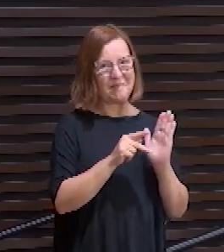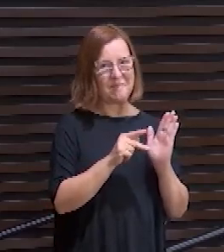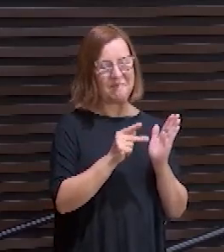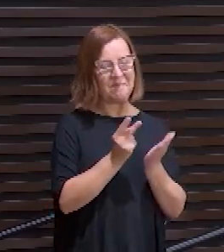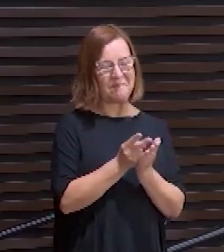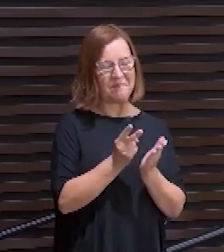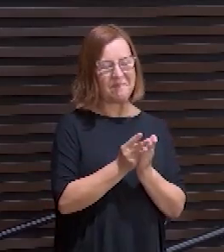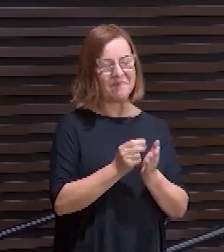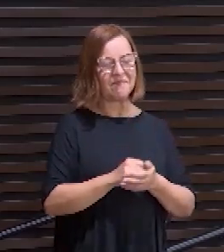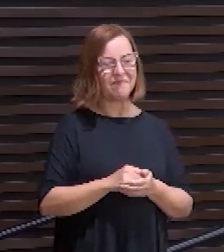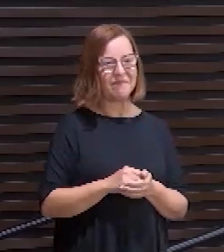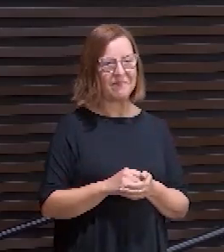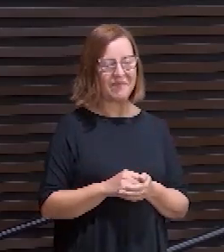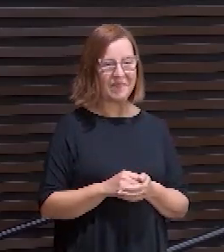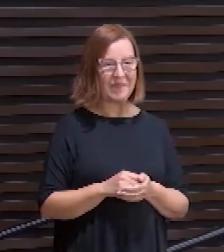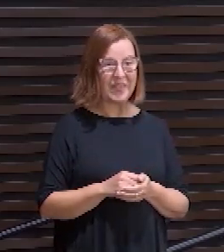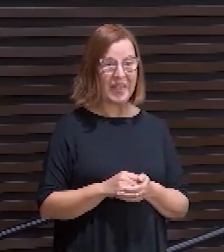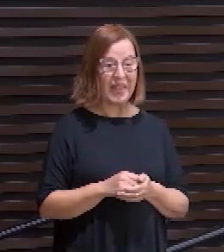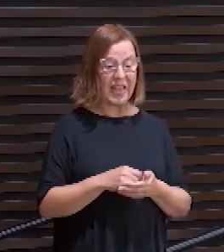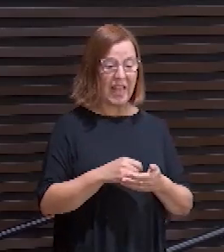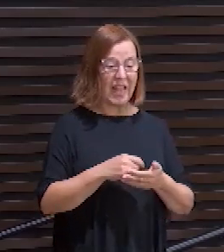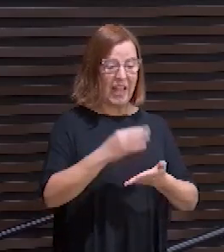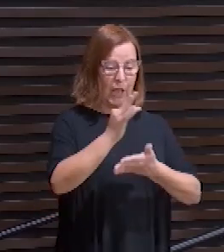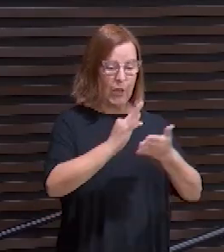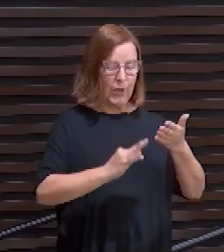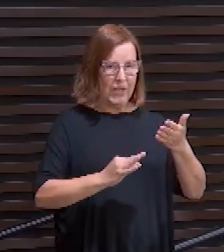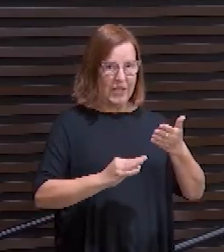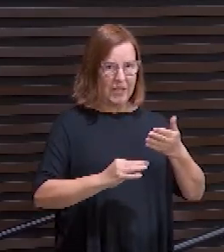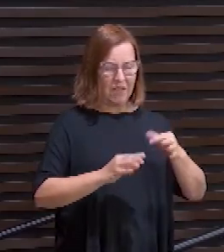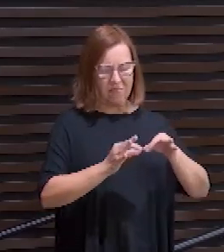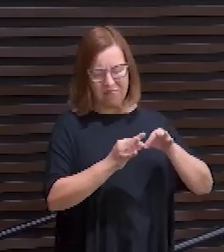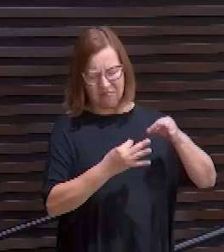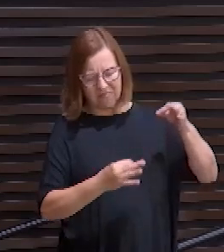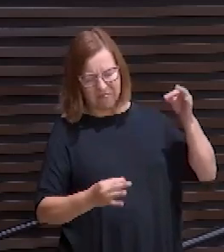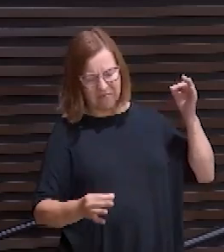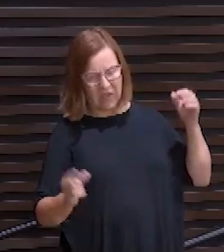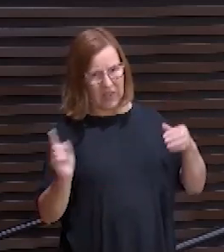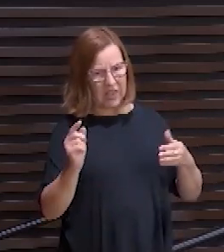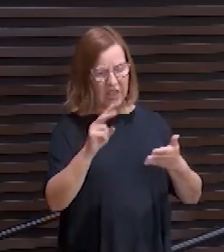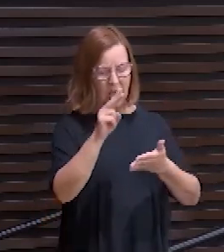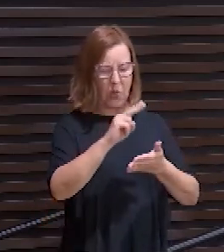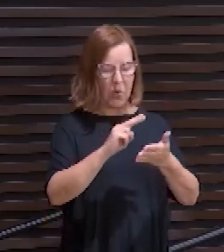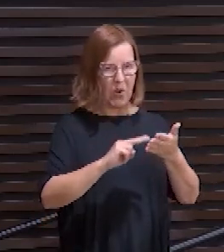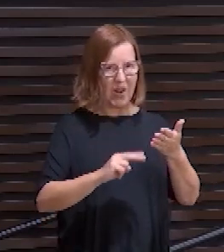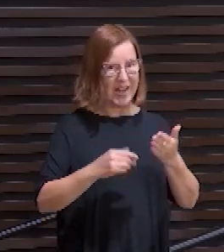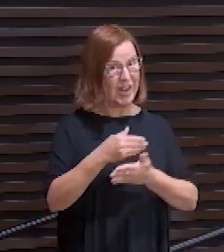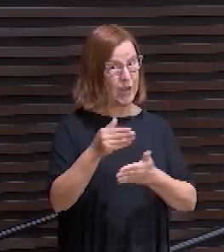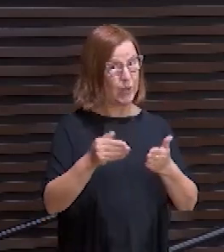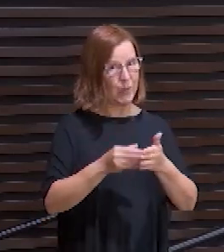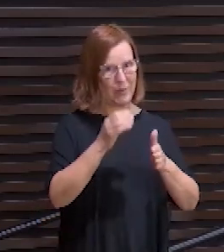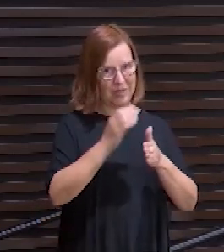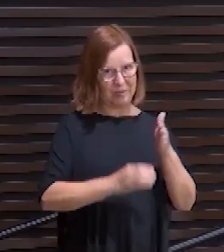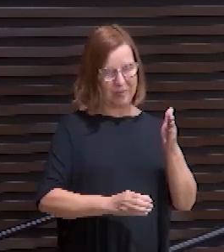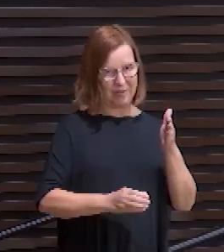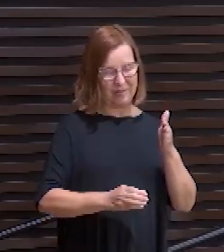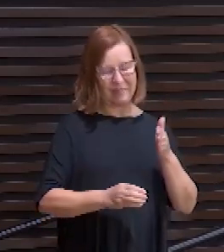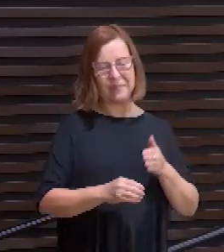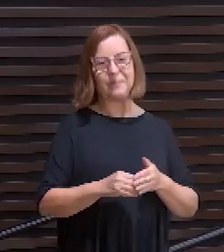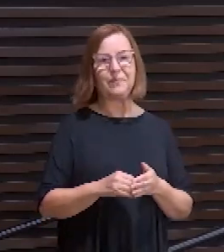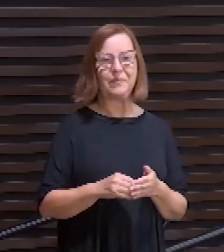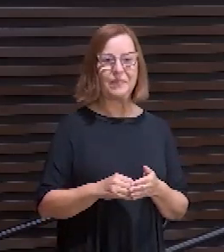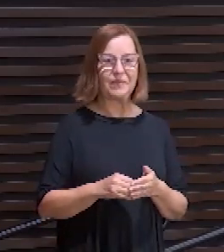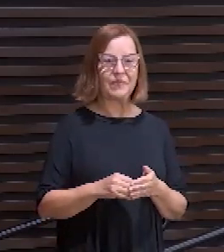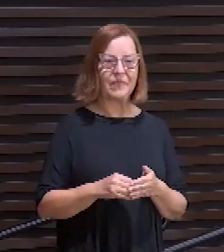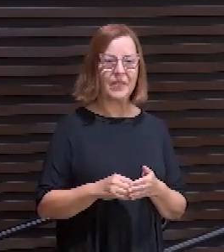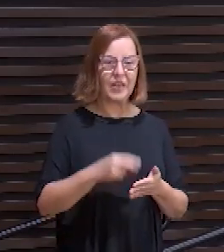um texto longo, eu não vou ler todo o capítulo para depois a gente voltar. A gente já vai lendo e caminhando aqui no texto, fazendo